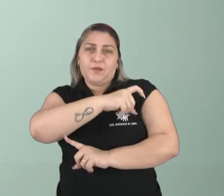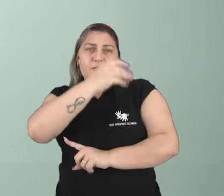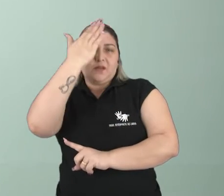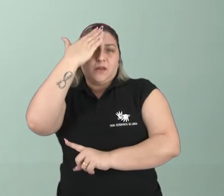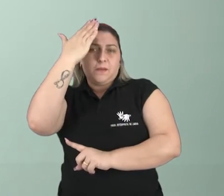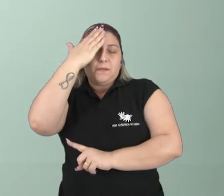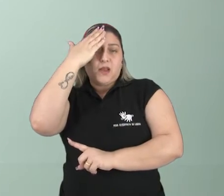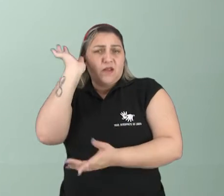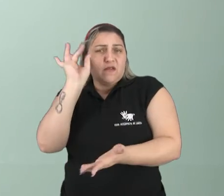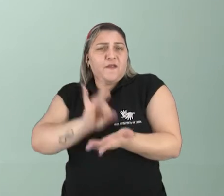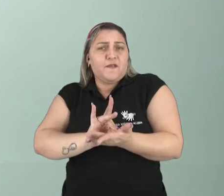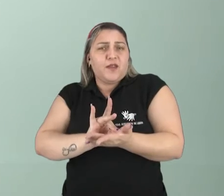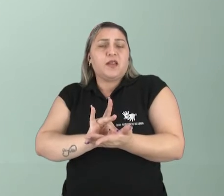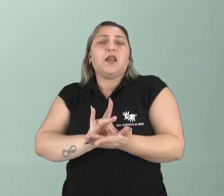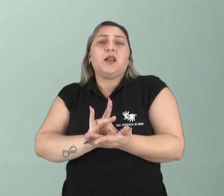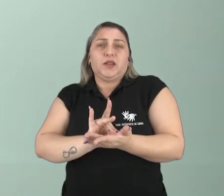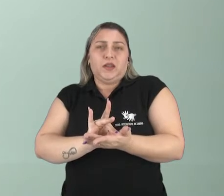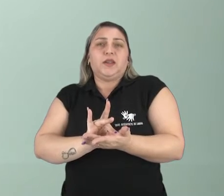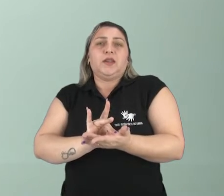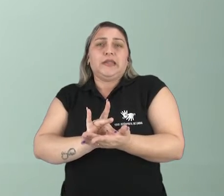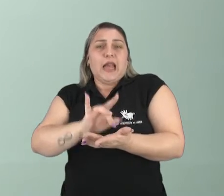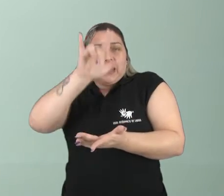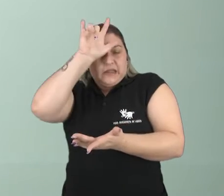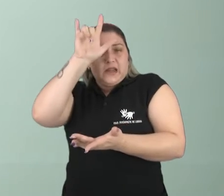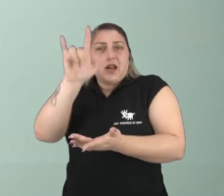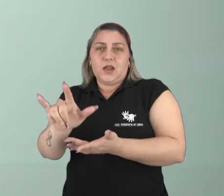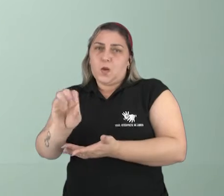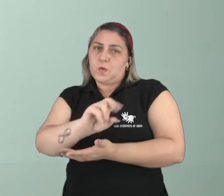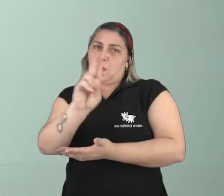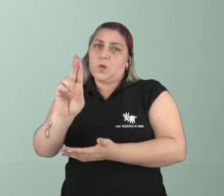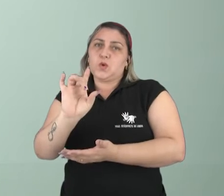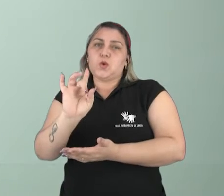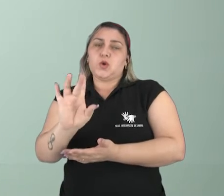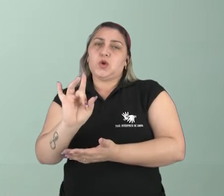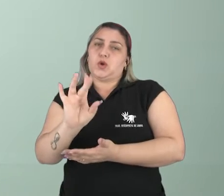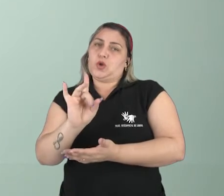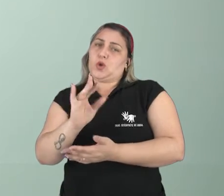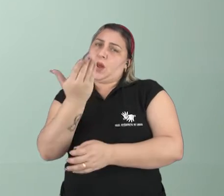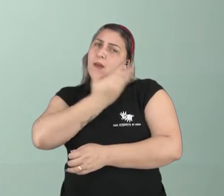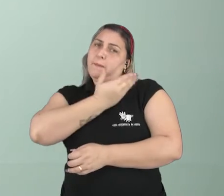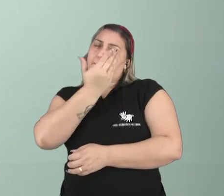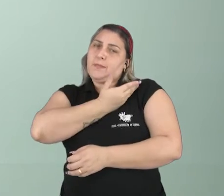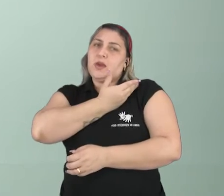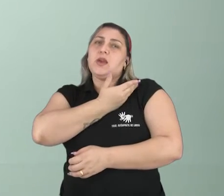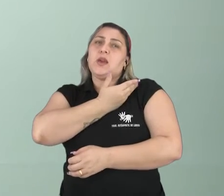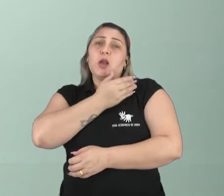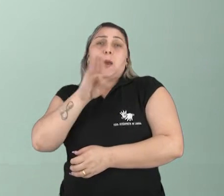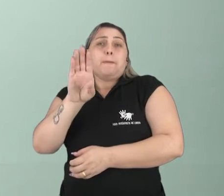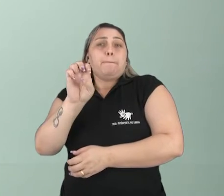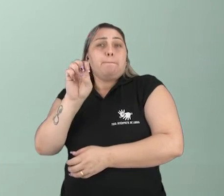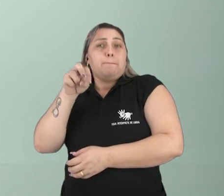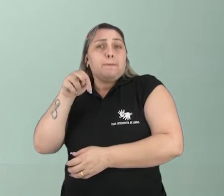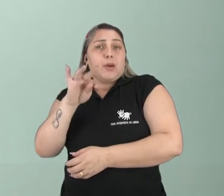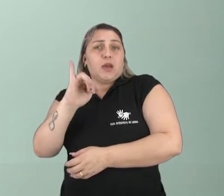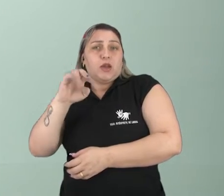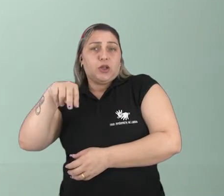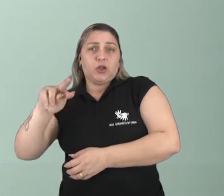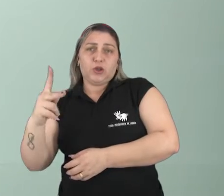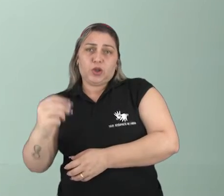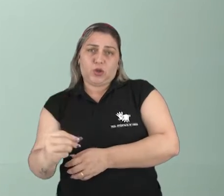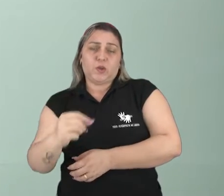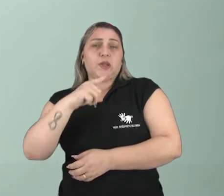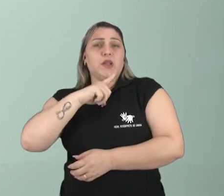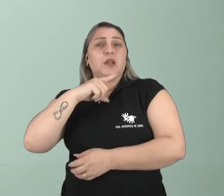identificar, de entender. Será que ela traiu ou será que ela só era dissimulada? E aí, né? Existe essa